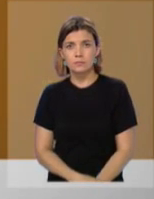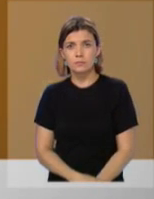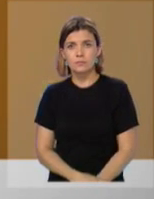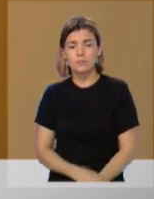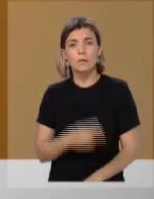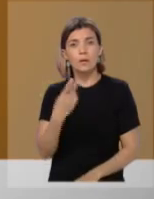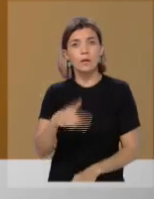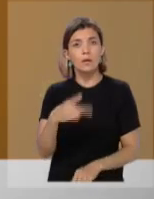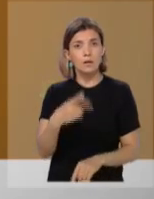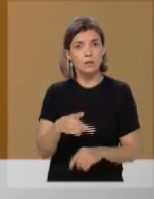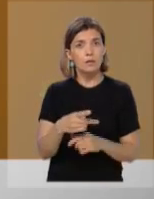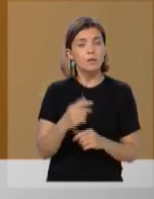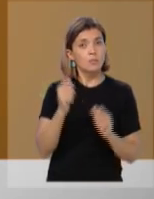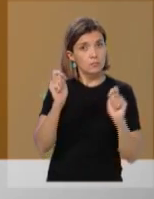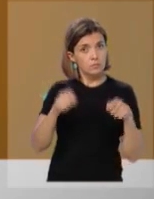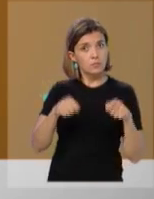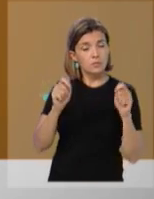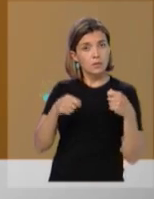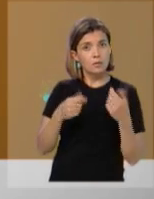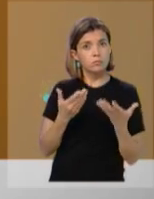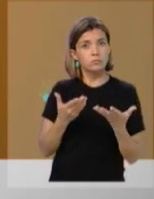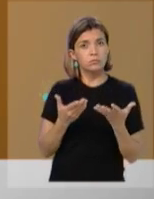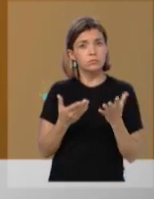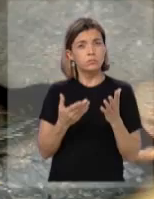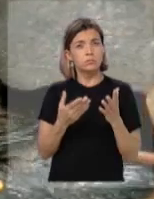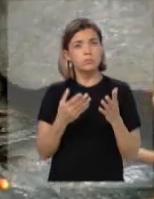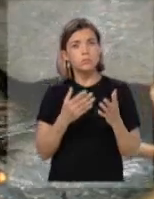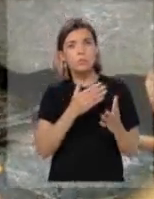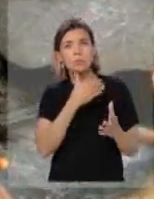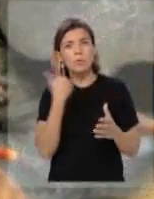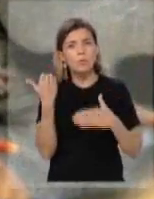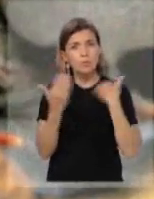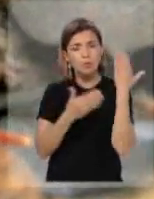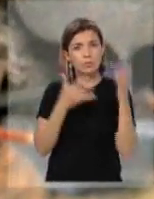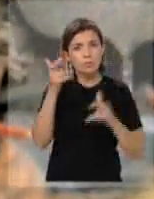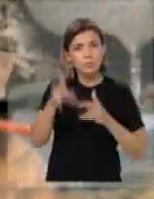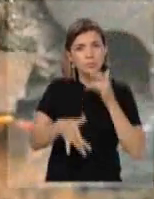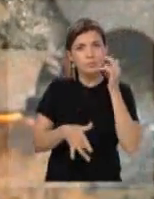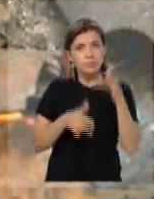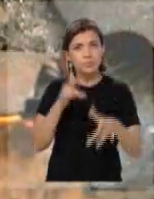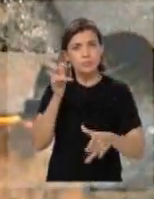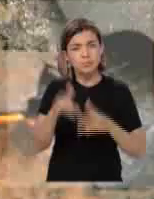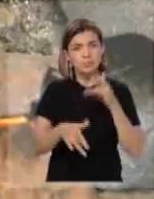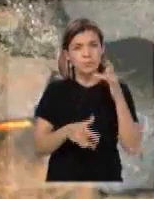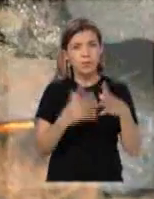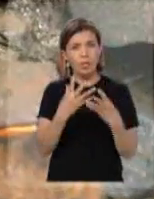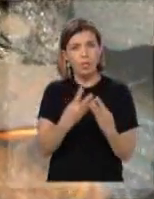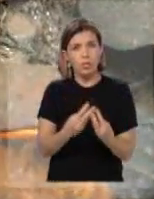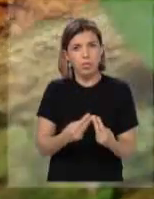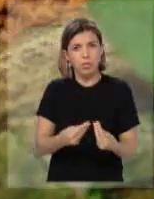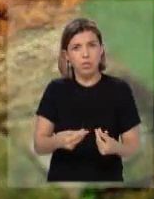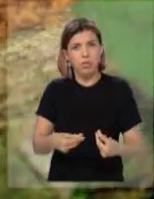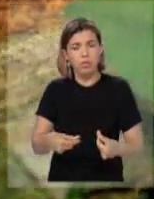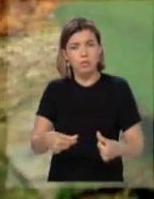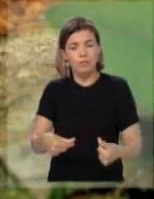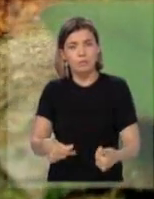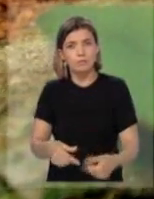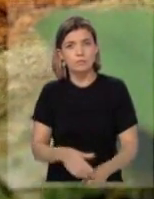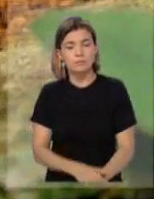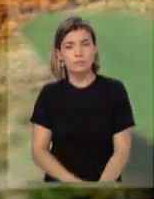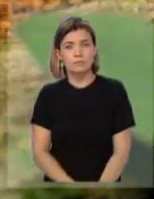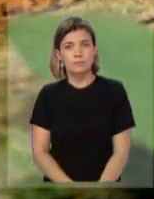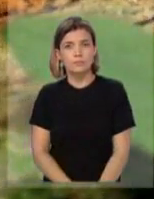Esta matéria orgânica pode ser constituinte de organismos mortos, no caso de fungos decompositores ou